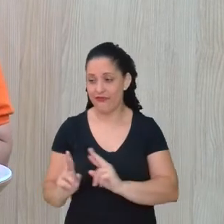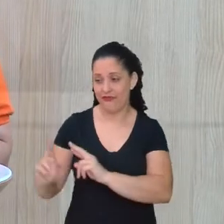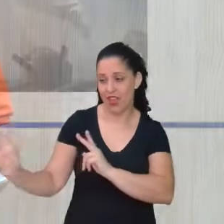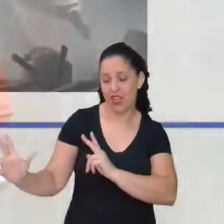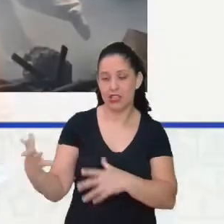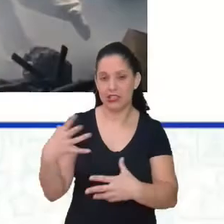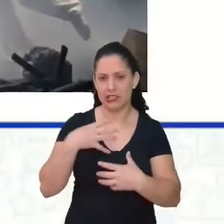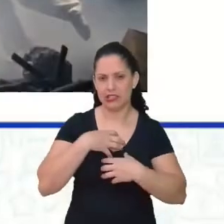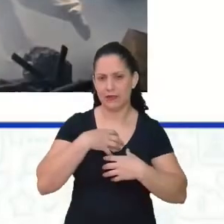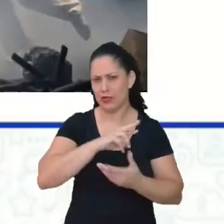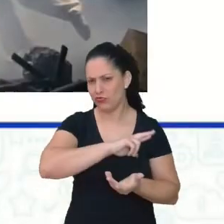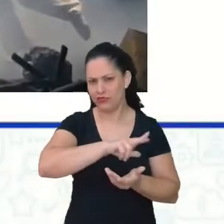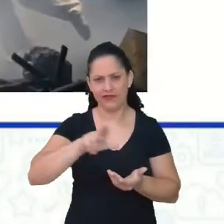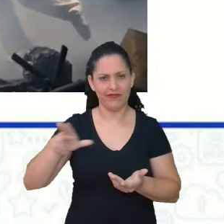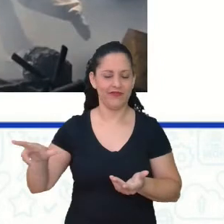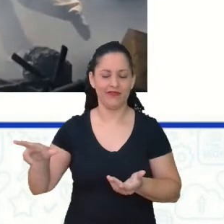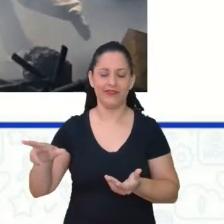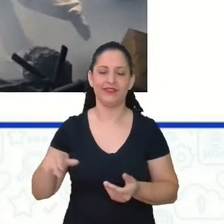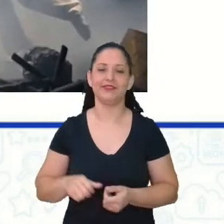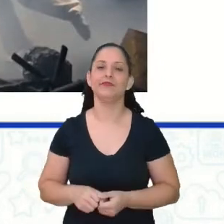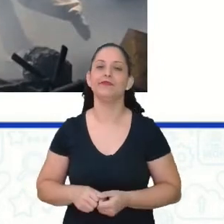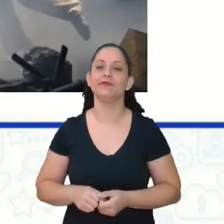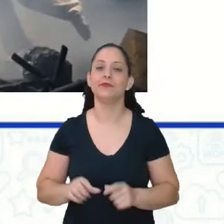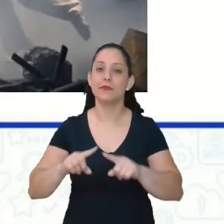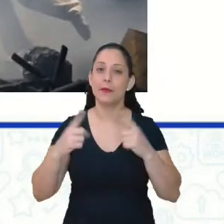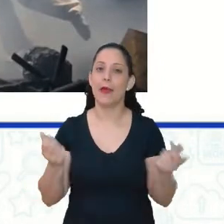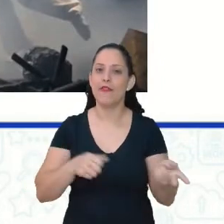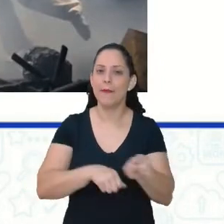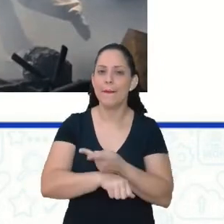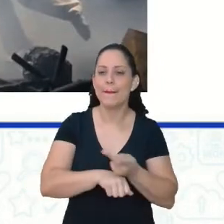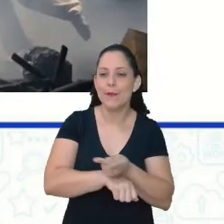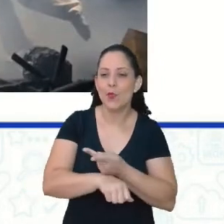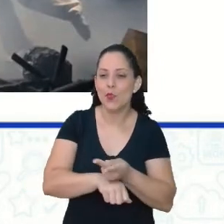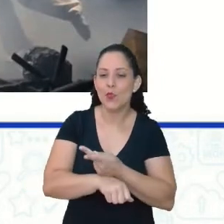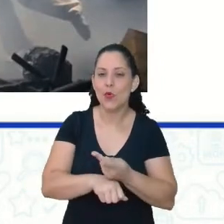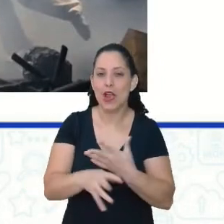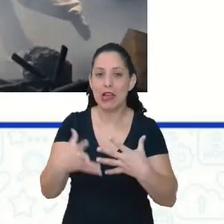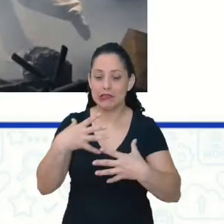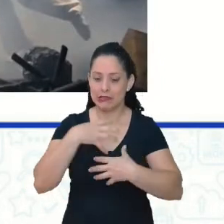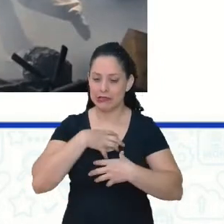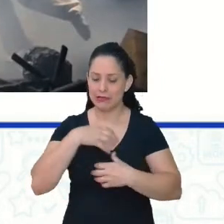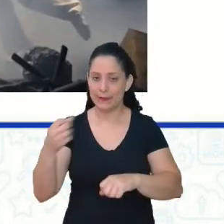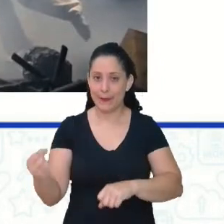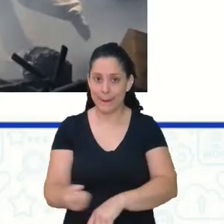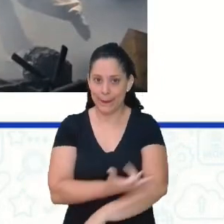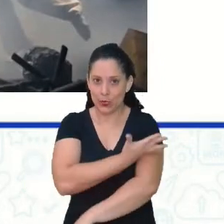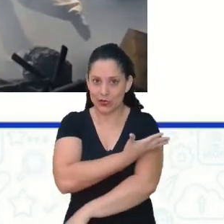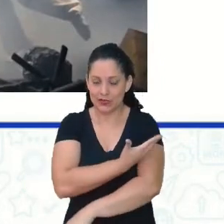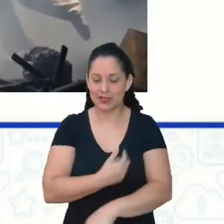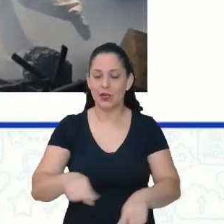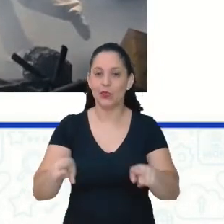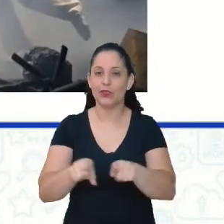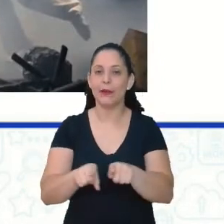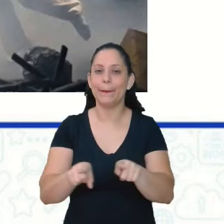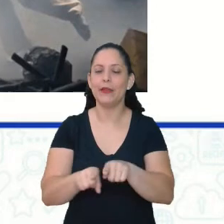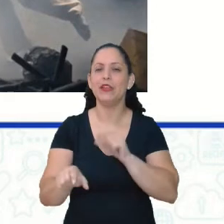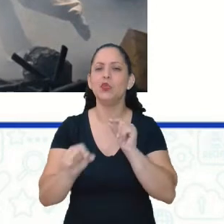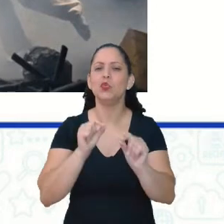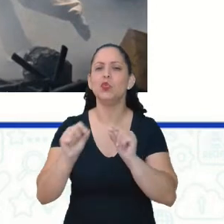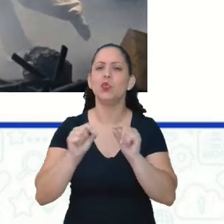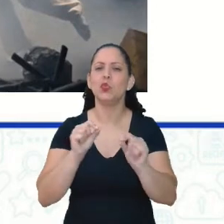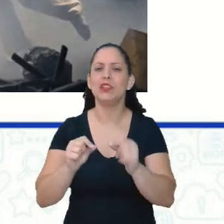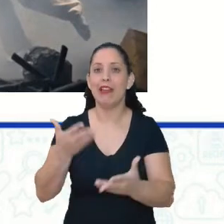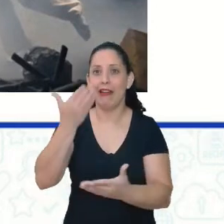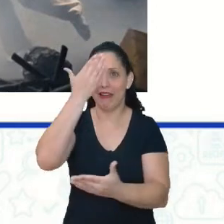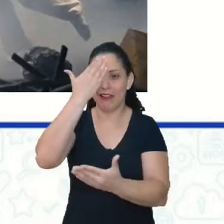que gerou em você. Né? Isso. E ele vai buscar não só a emoção, mas também um criticismo, né?